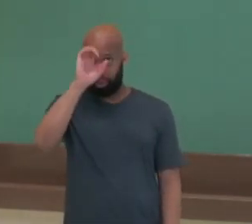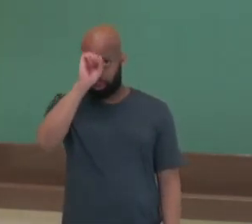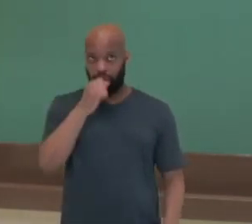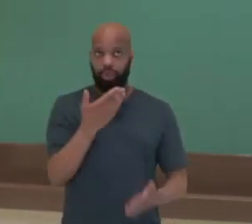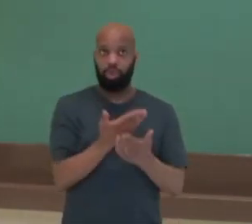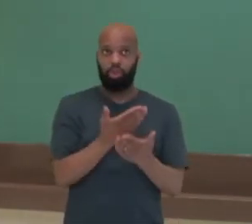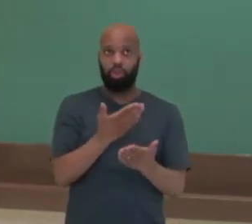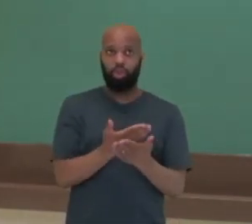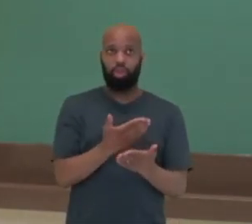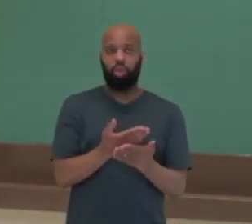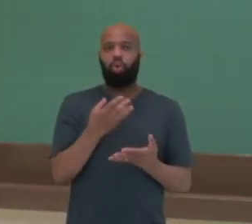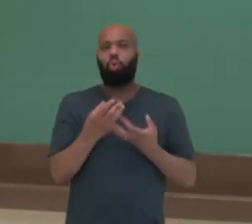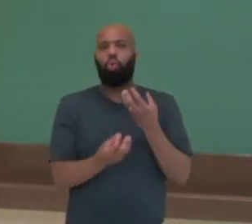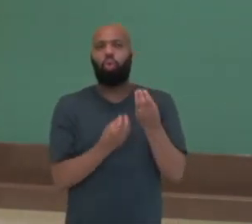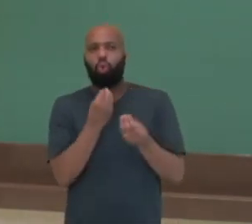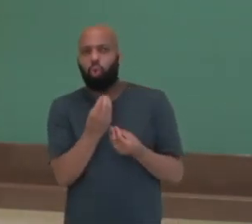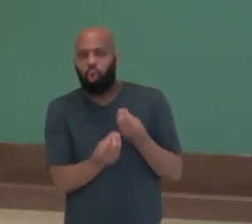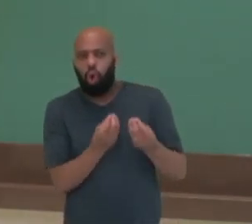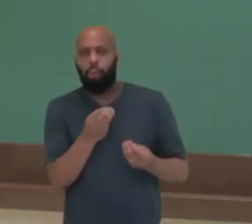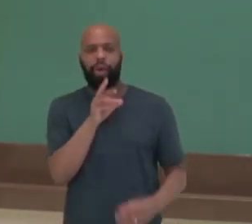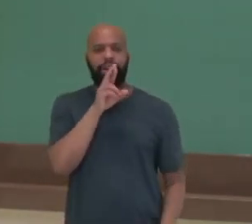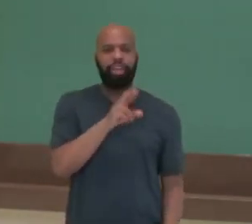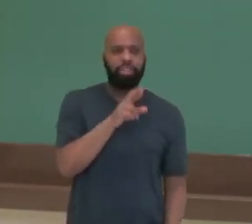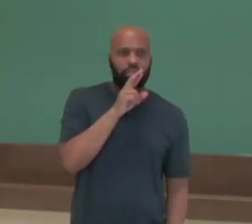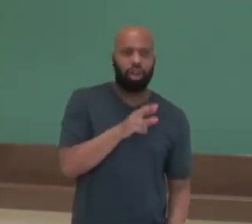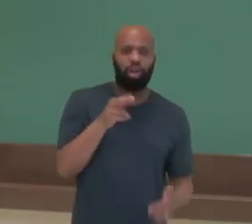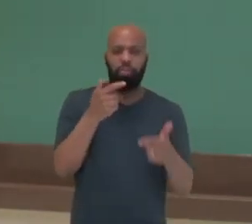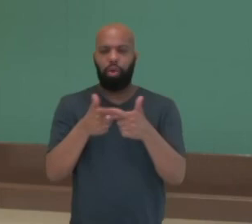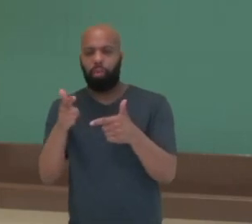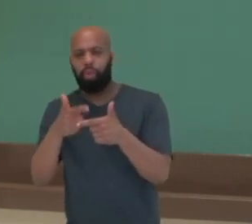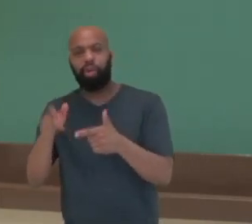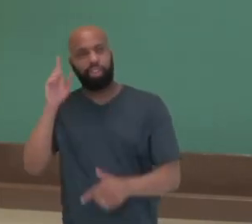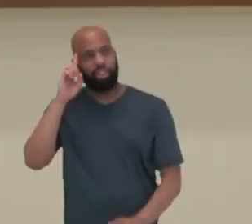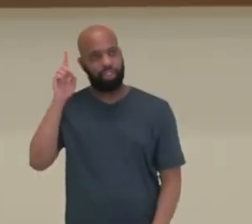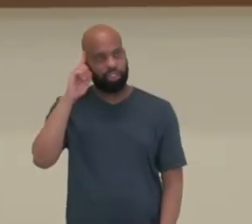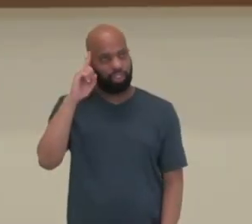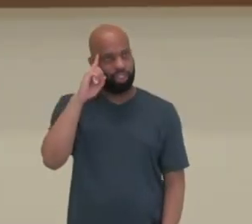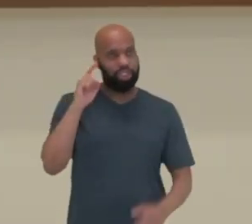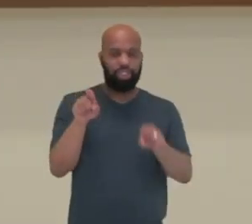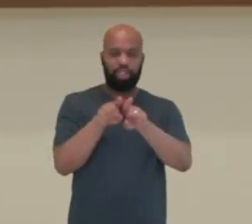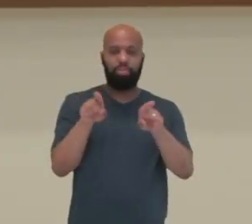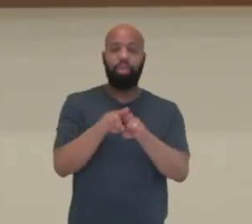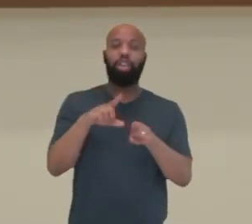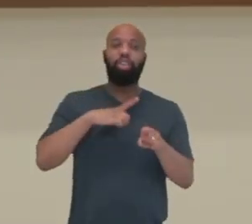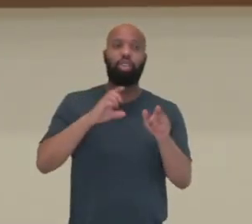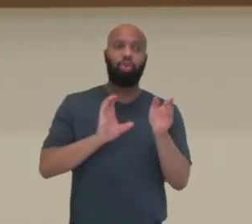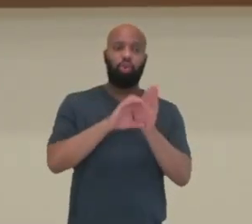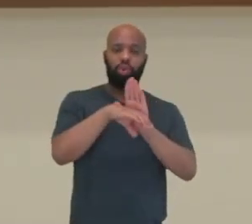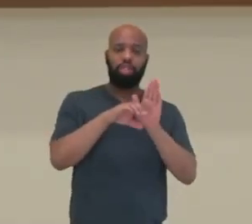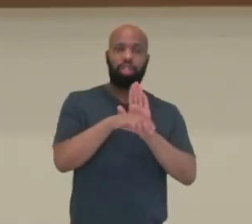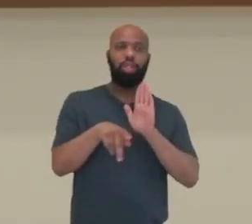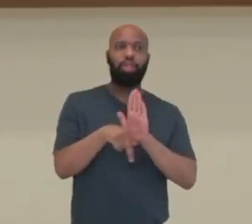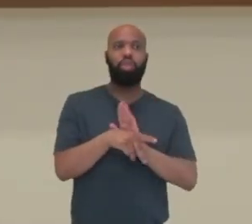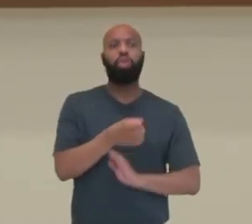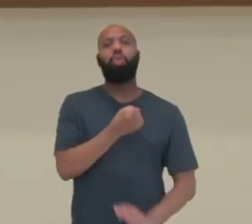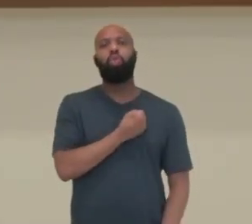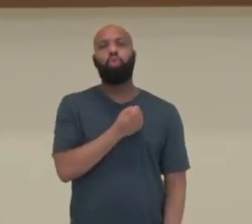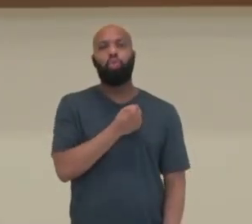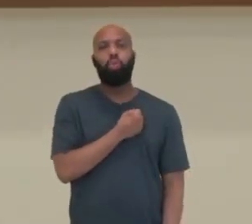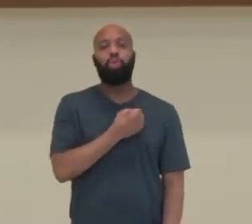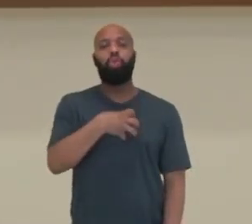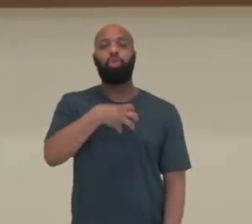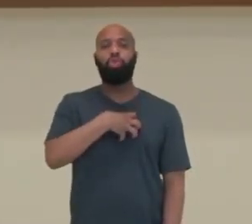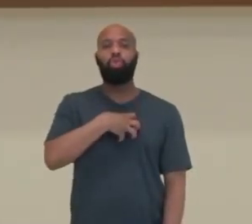de resolução de situações, problemas, envolvendo o conceito dos números